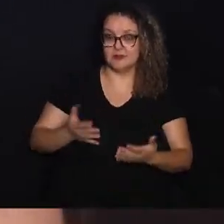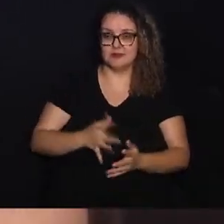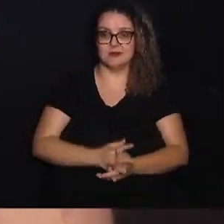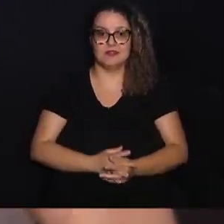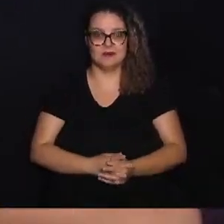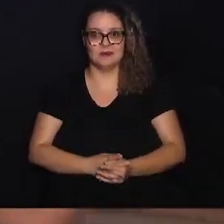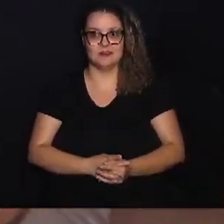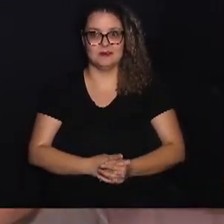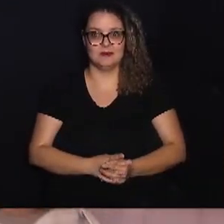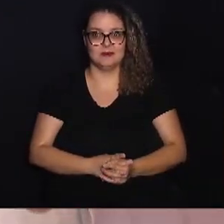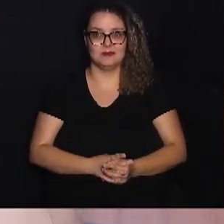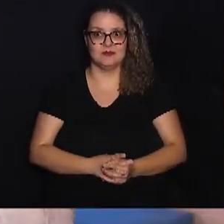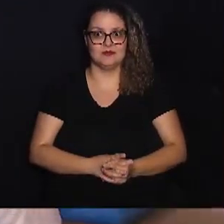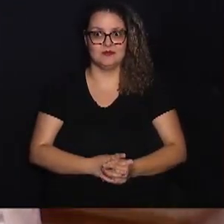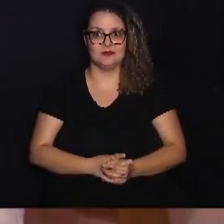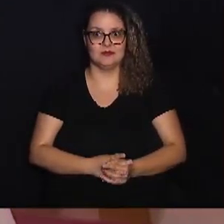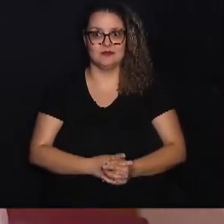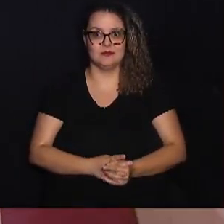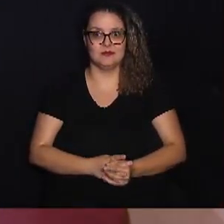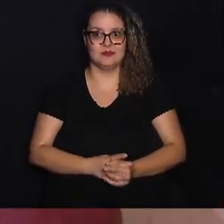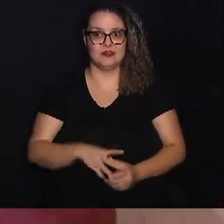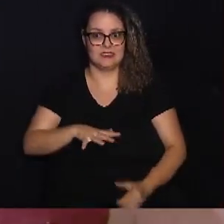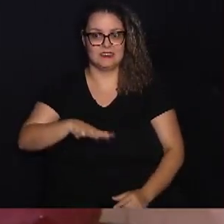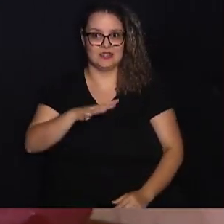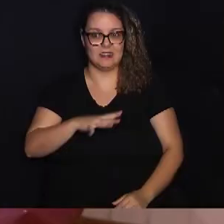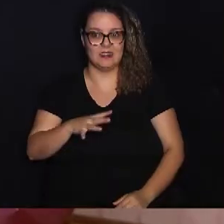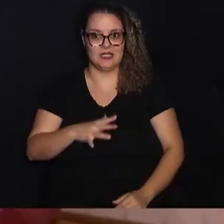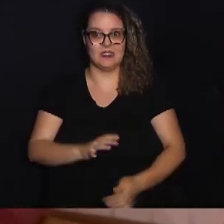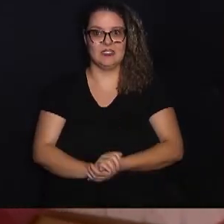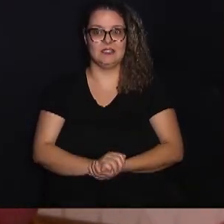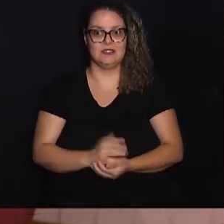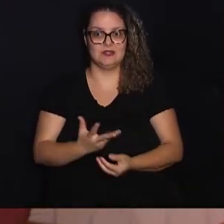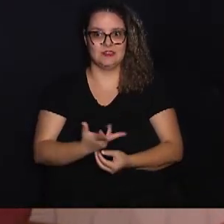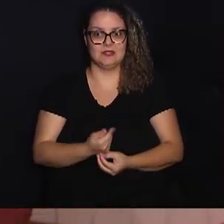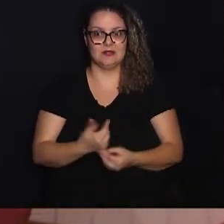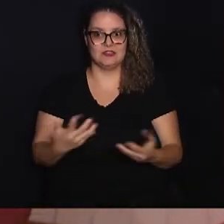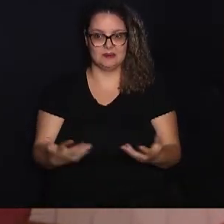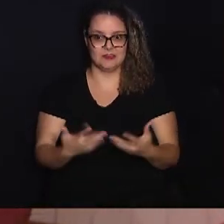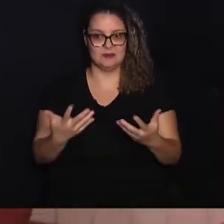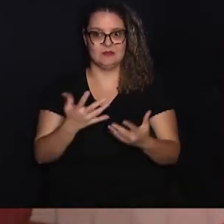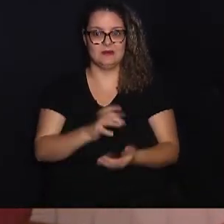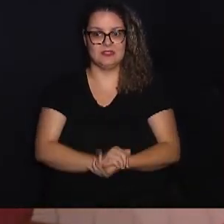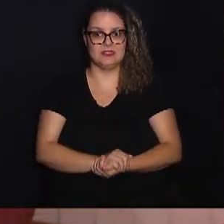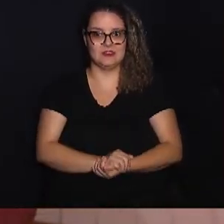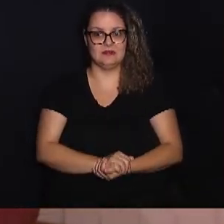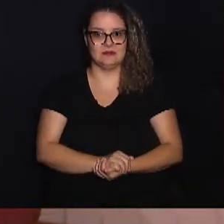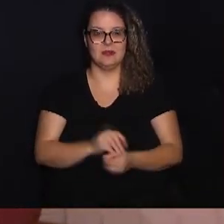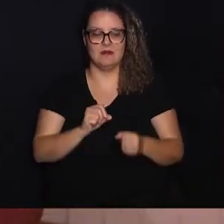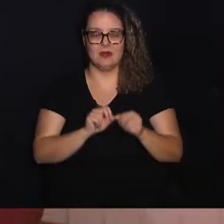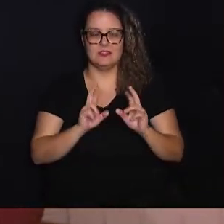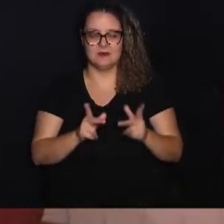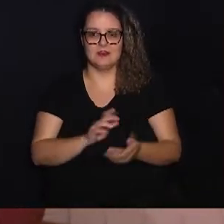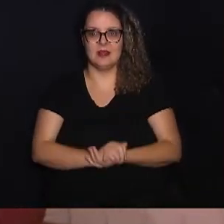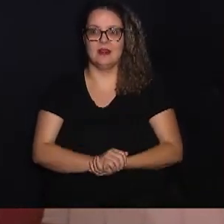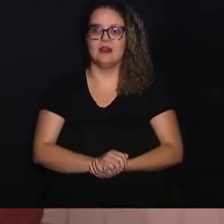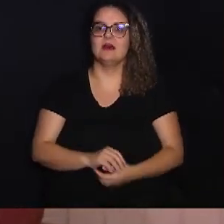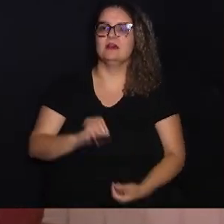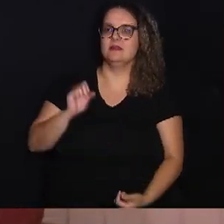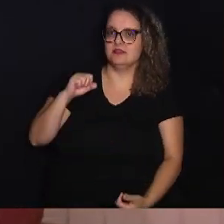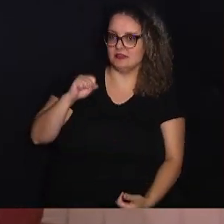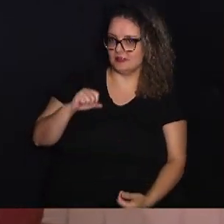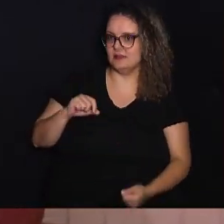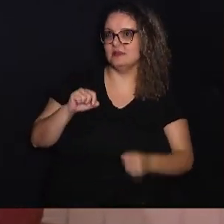E essa parte mais artística, de incentivar trabalhos manuais, também você acha que faz a diferença? Eu acho que faz